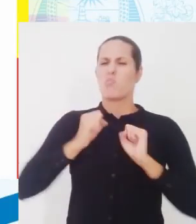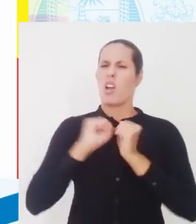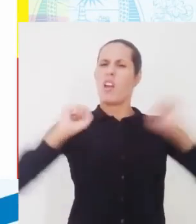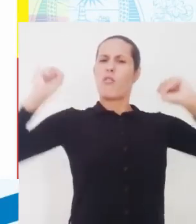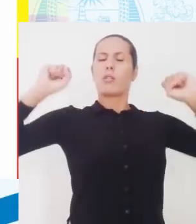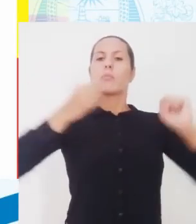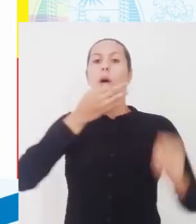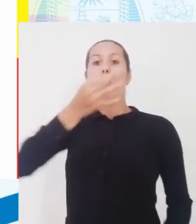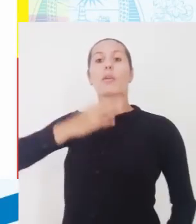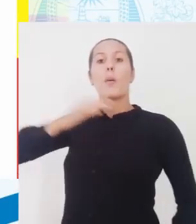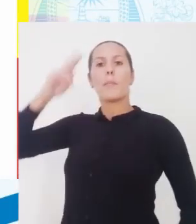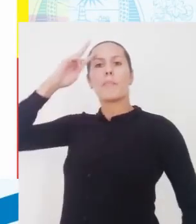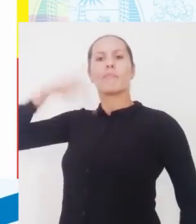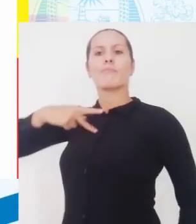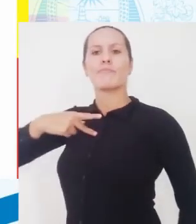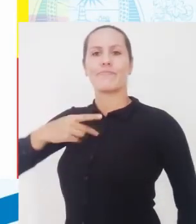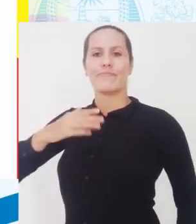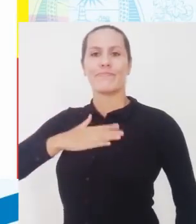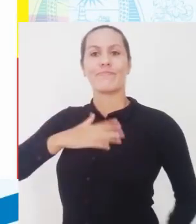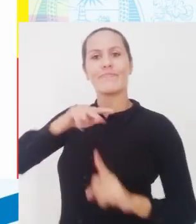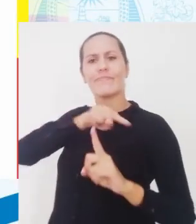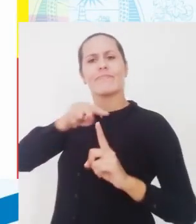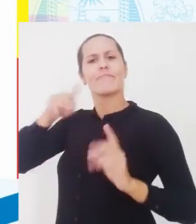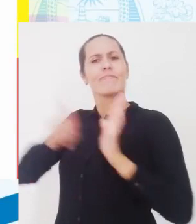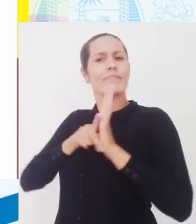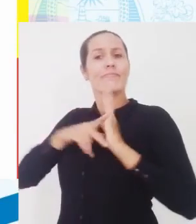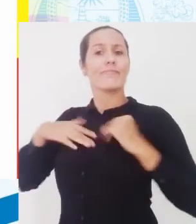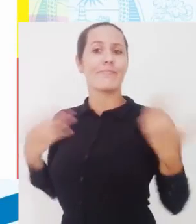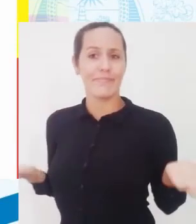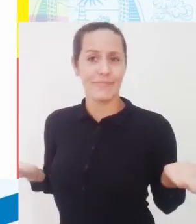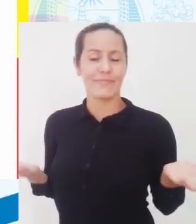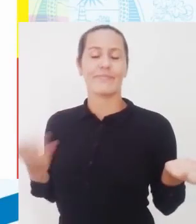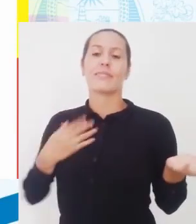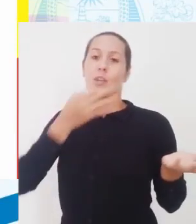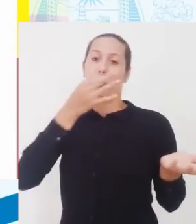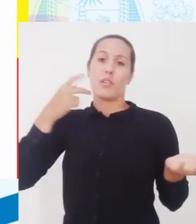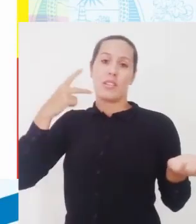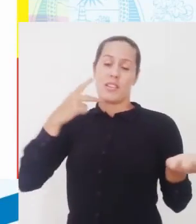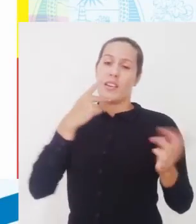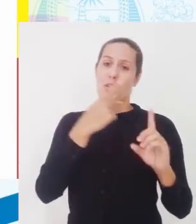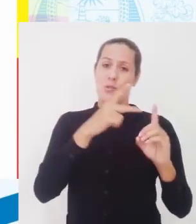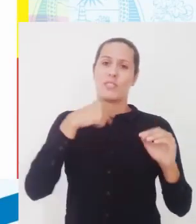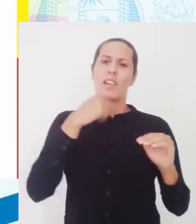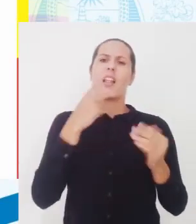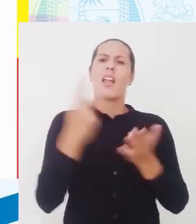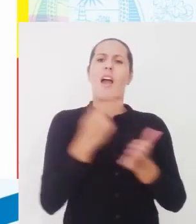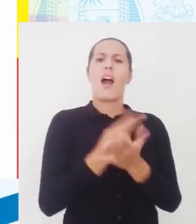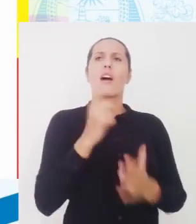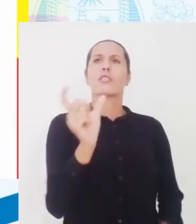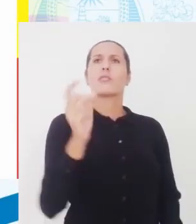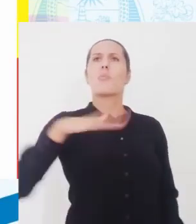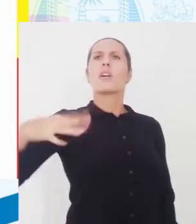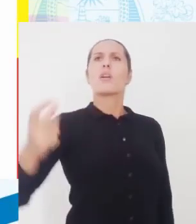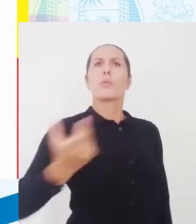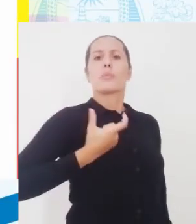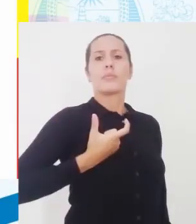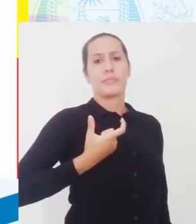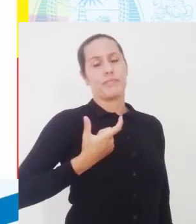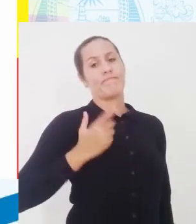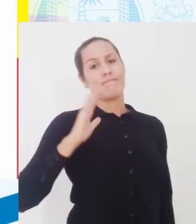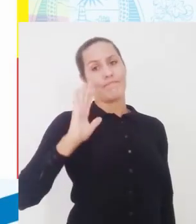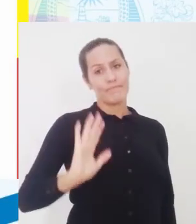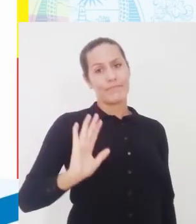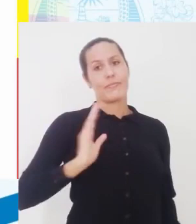modo particular dele de entender. E na opinião dele, é errado dizer que ele é pequeno. Para outros seres que existem na